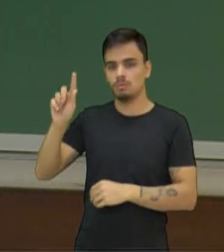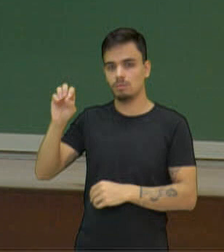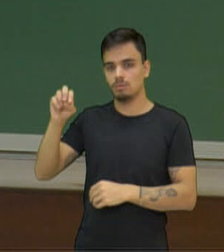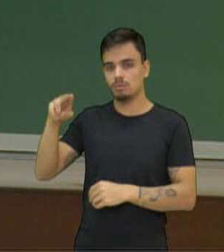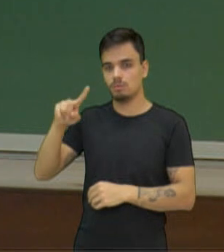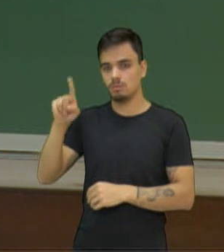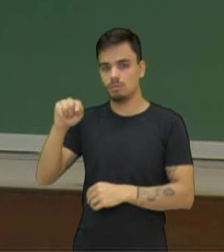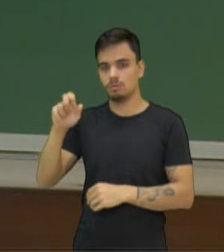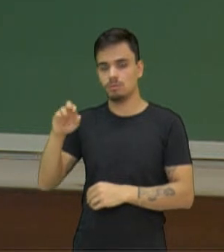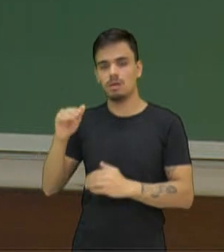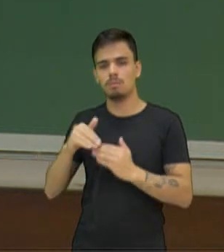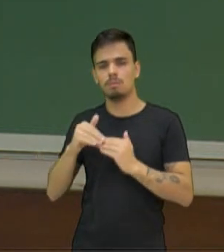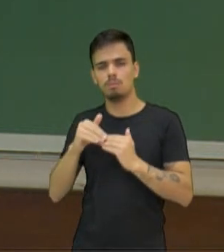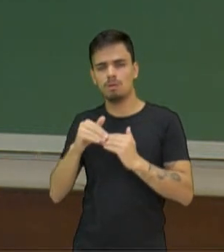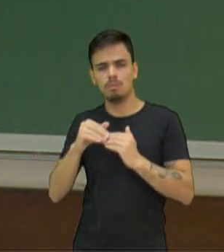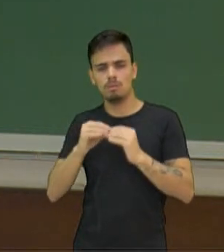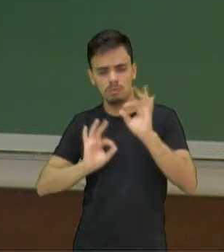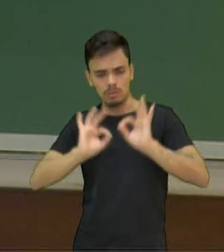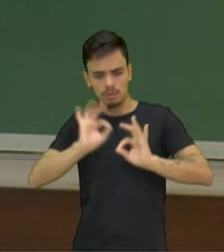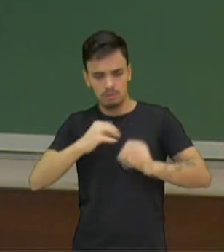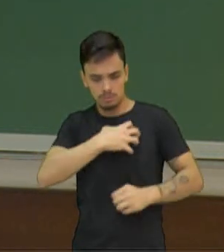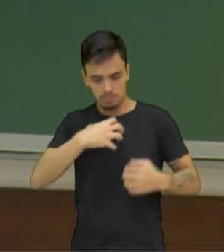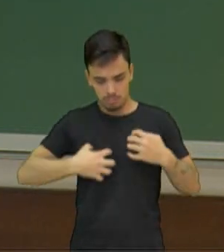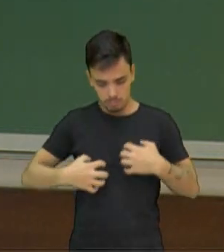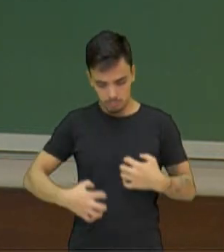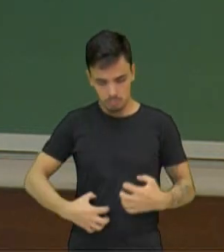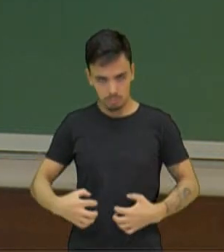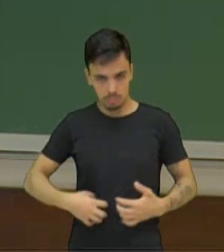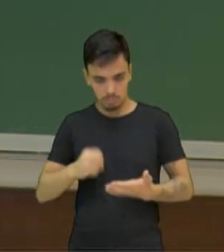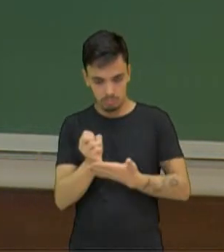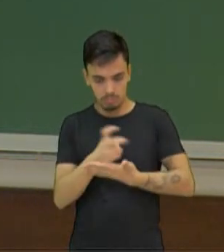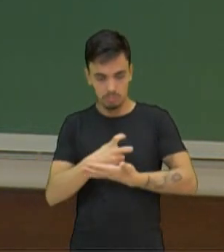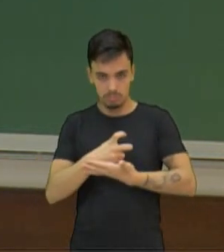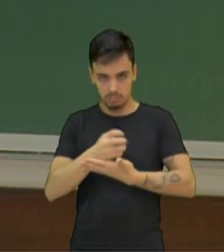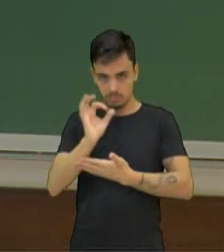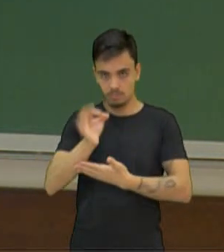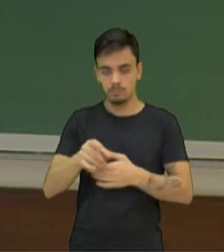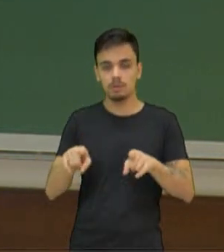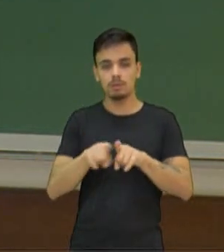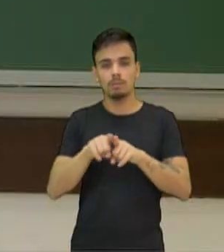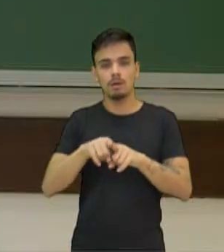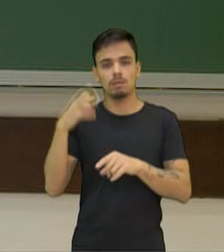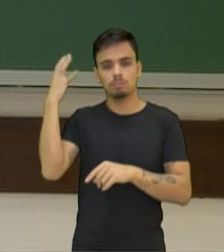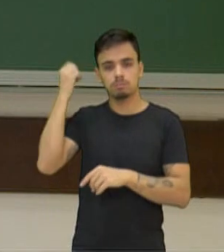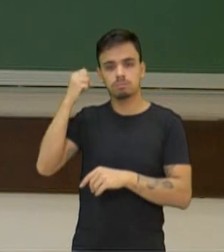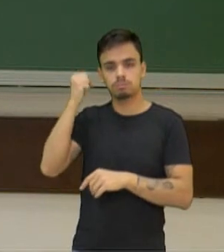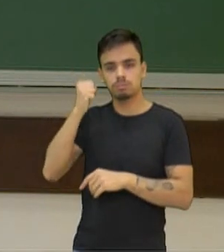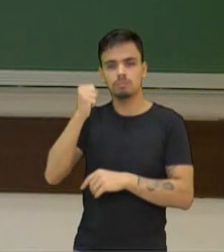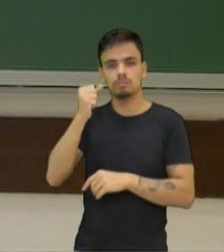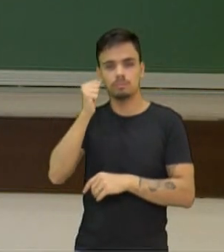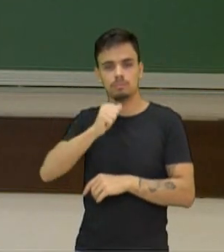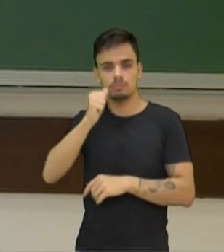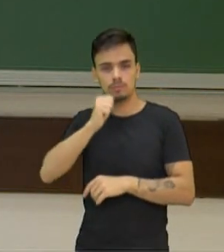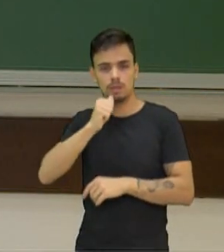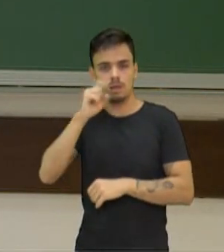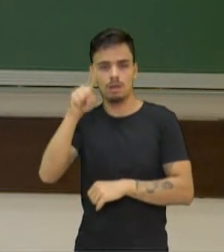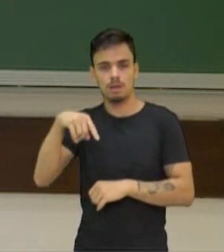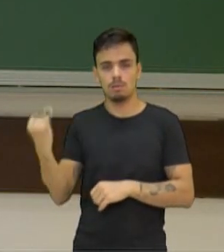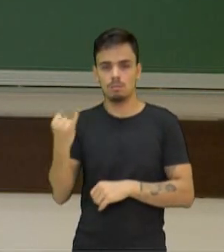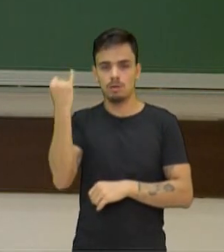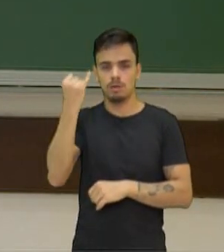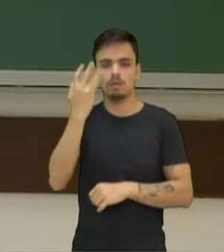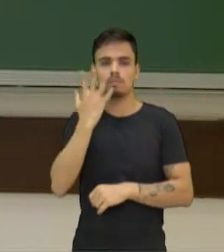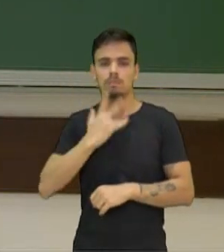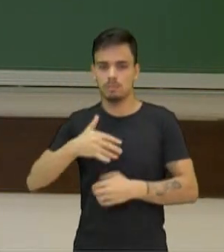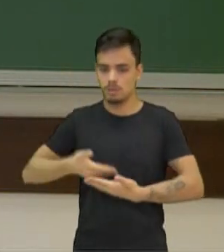dos futuros órgãos do feto. O aleitamento materno é extremamente importante tanto para a mãe quanto para o bebê. E